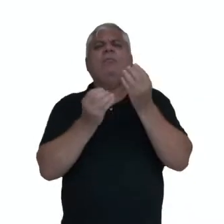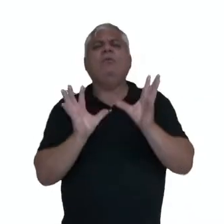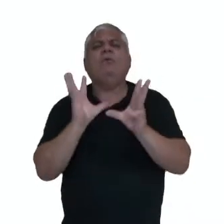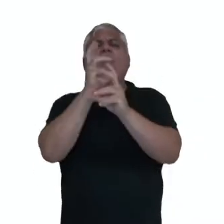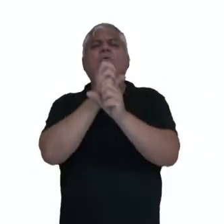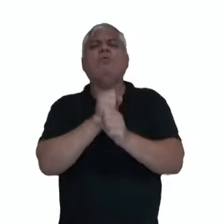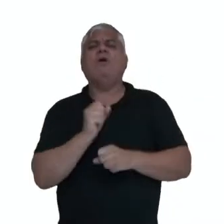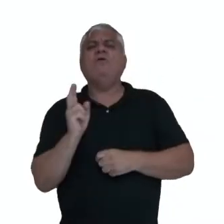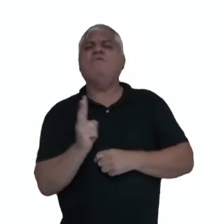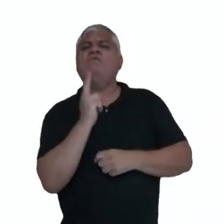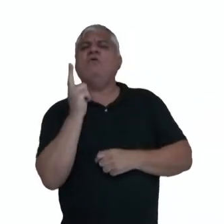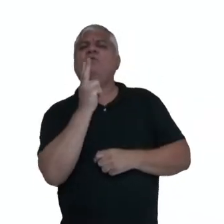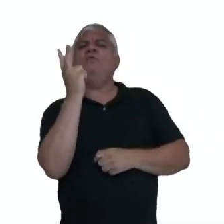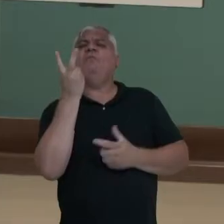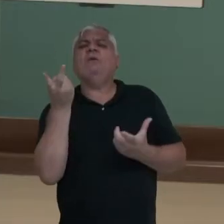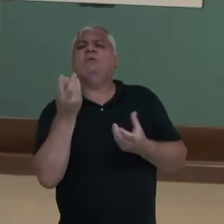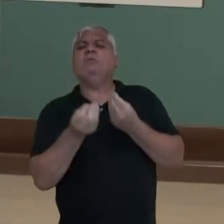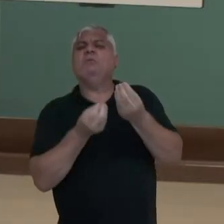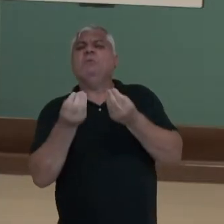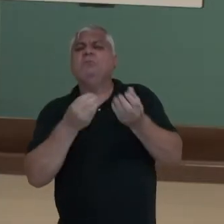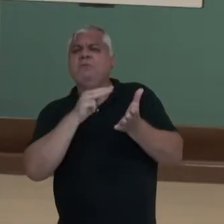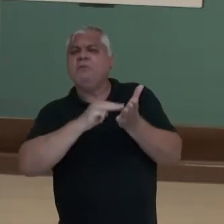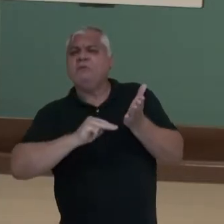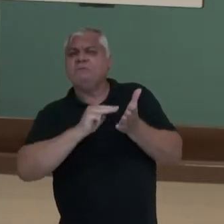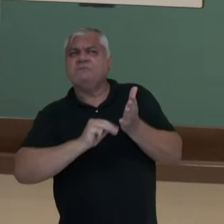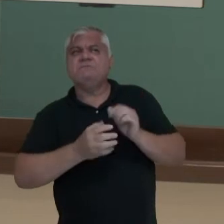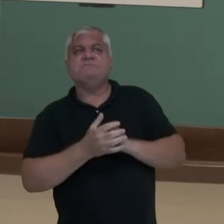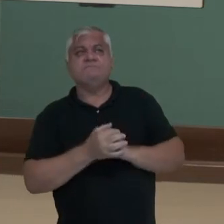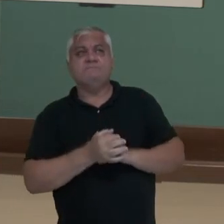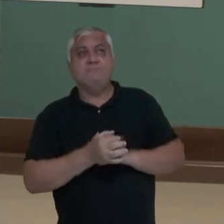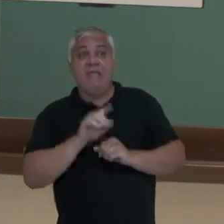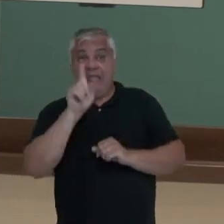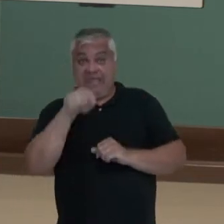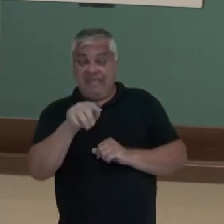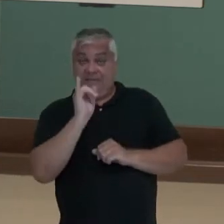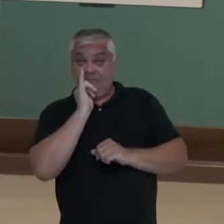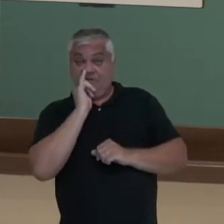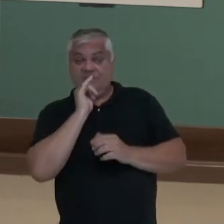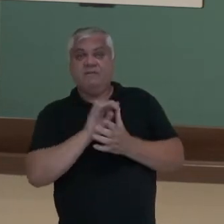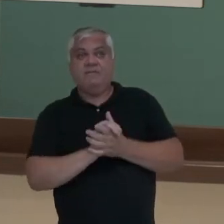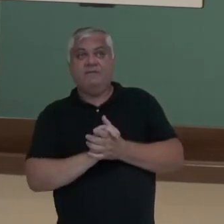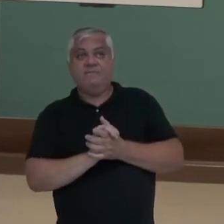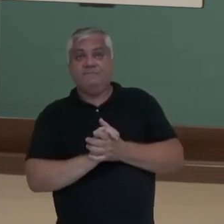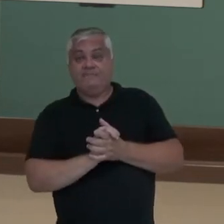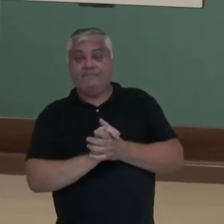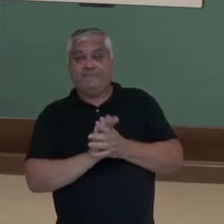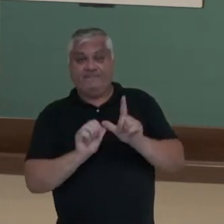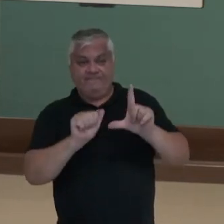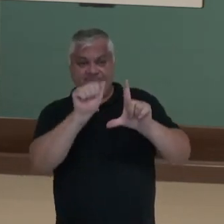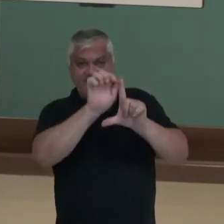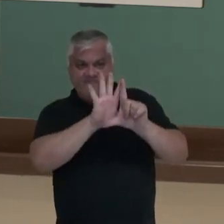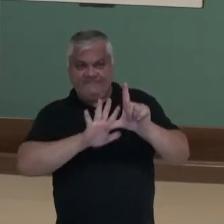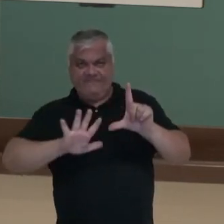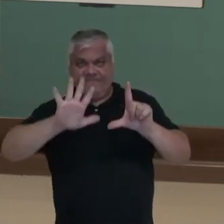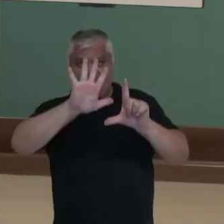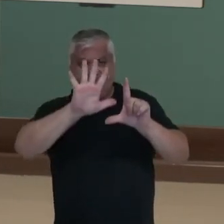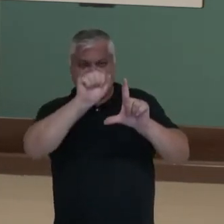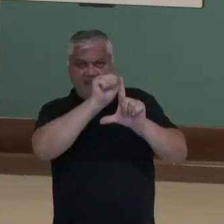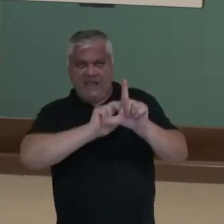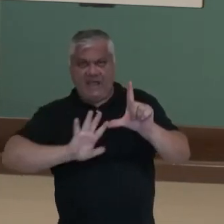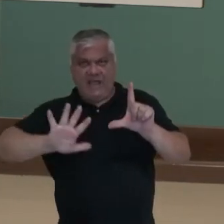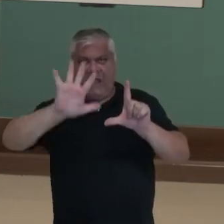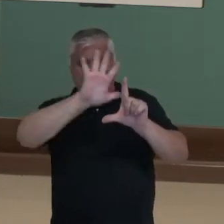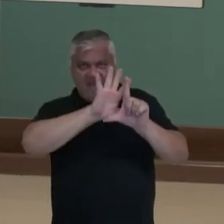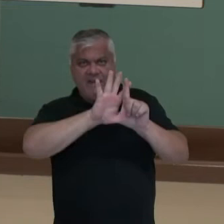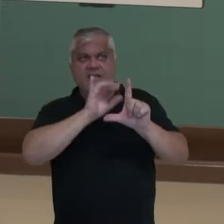o volume por esse método de Francon? Nós vamos pegar a área daqui, que na verdade é um quadrado, então vai